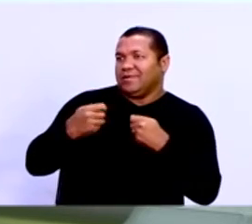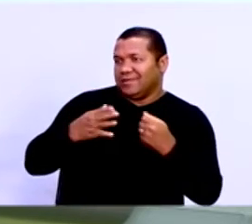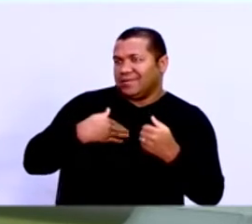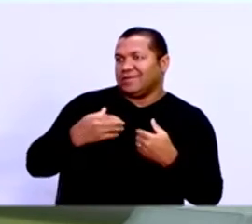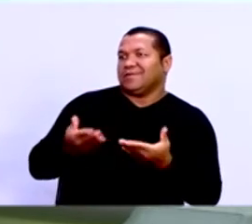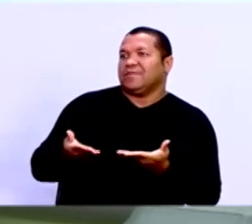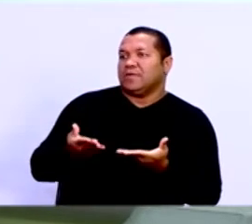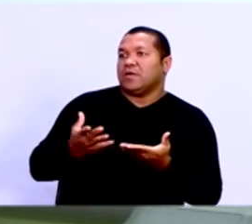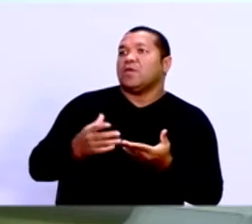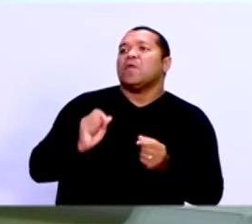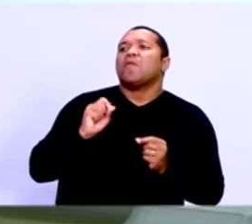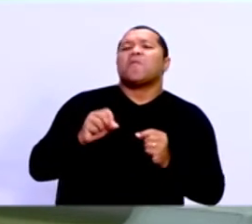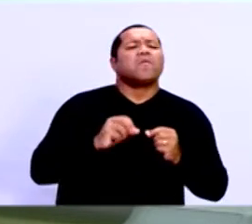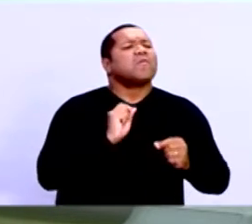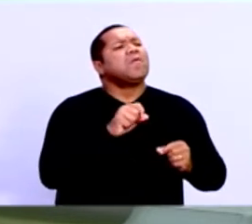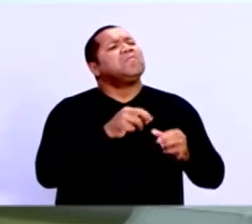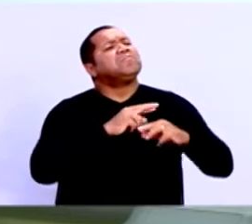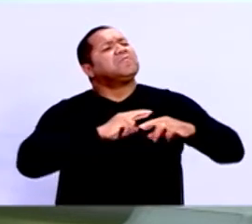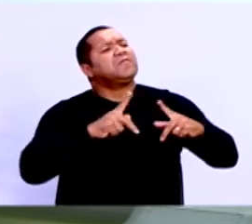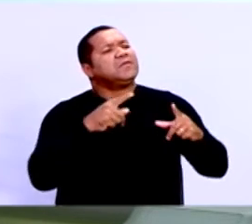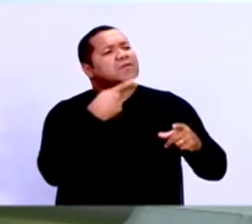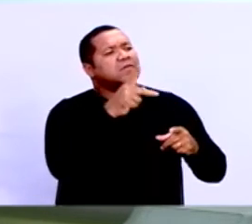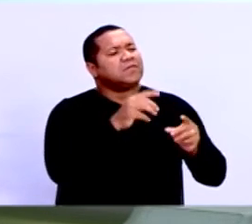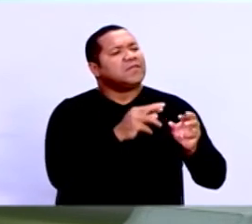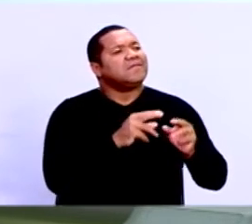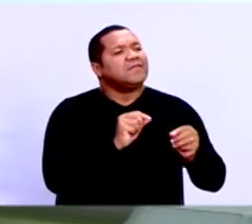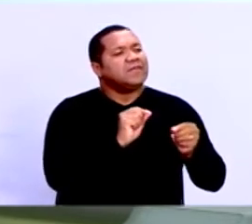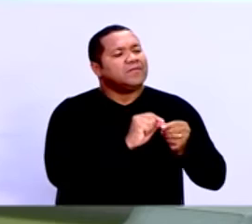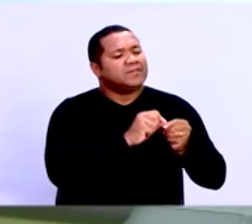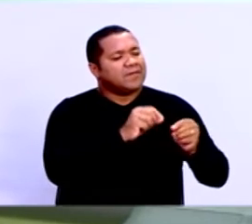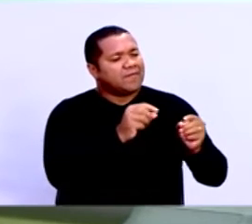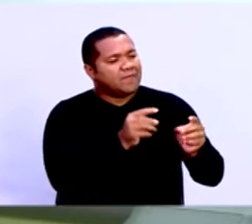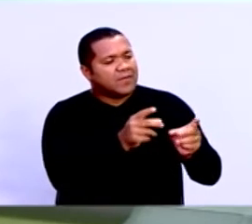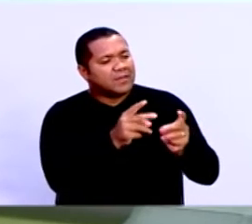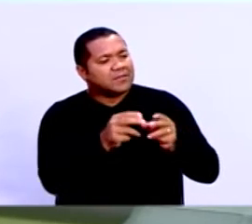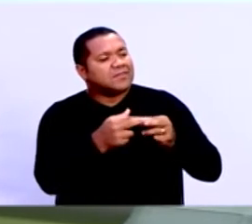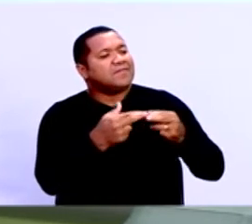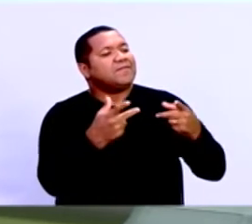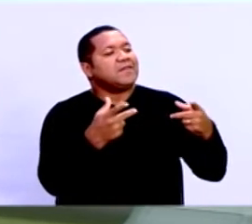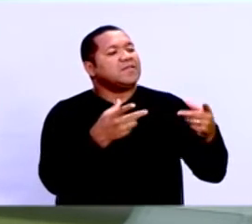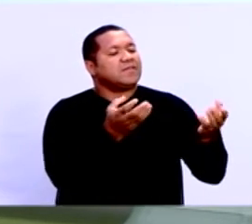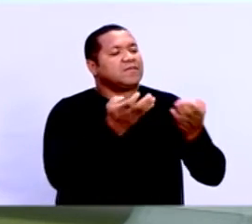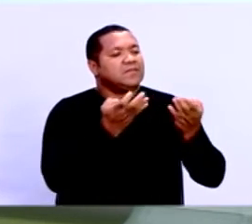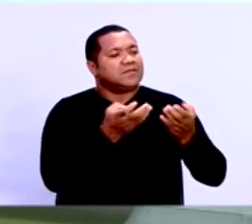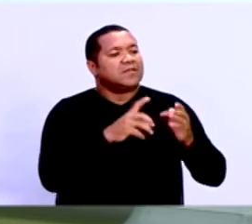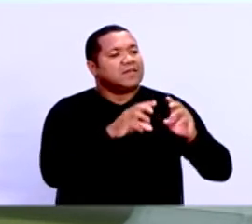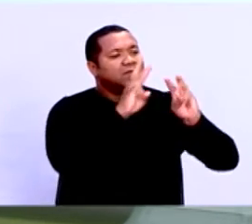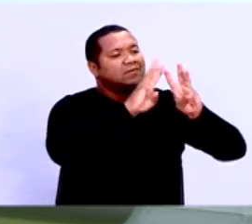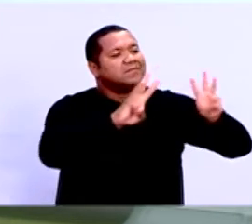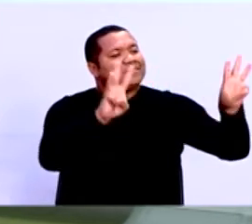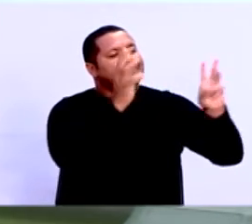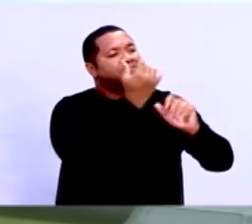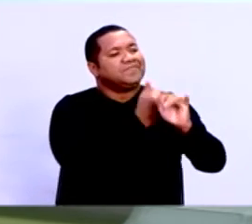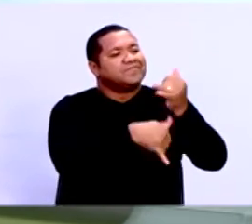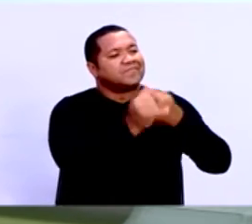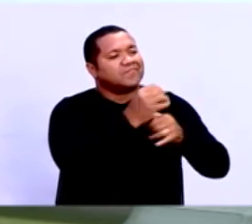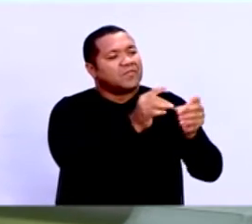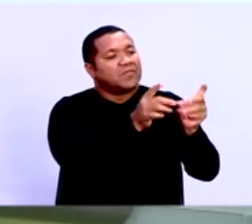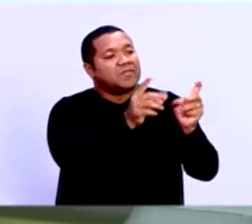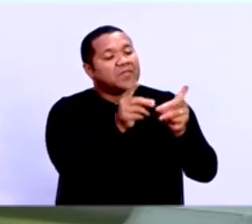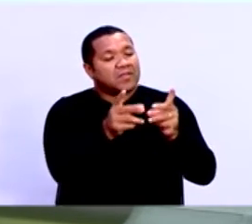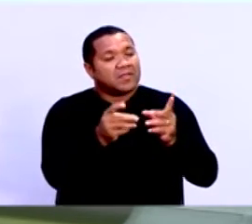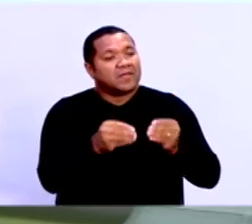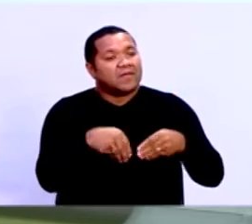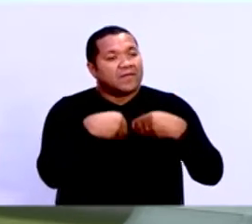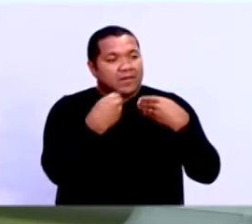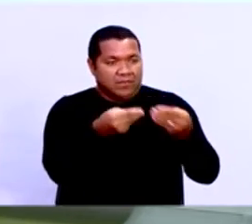qual o diferencial do seu produto o que se vai querer o que vai ser diferente no seu site de venda que vai